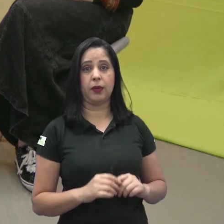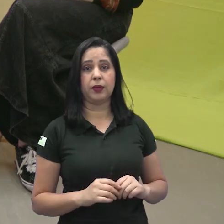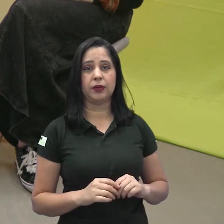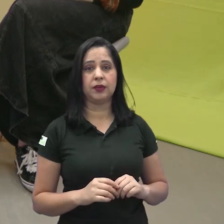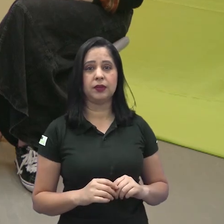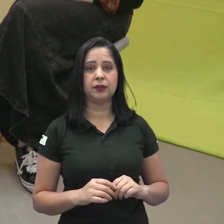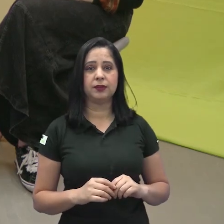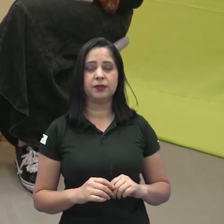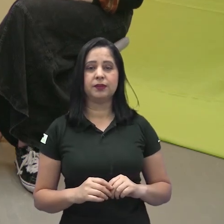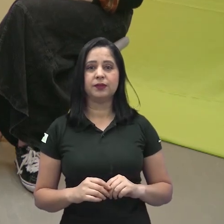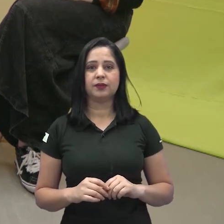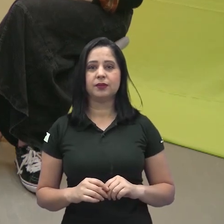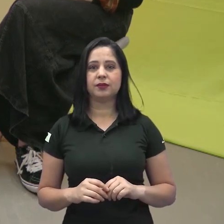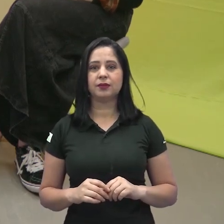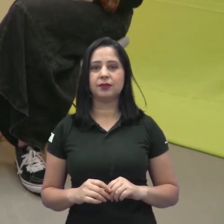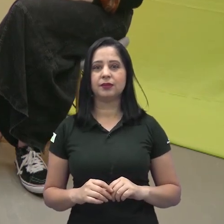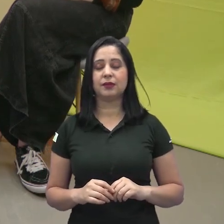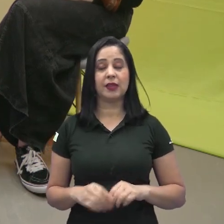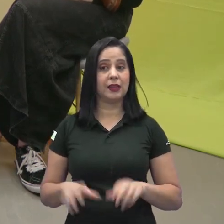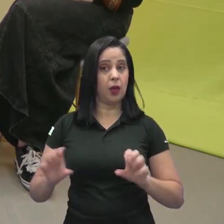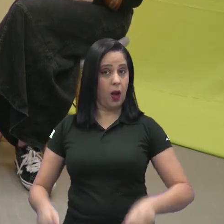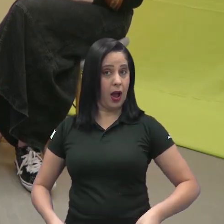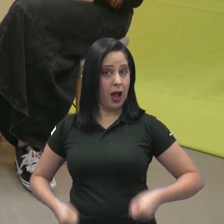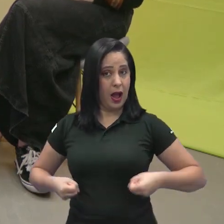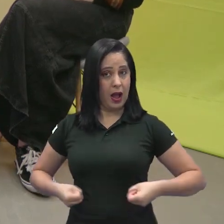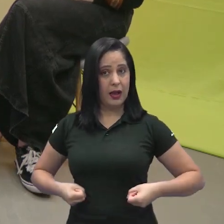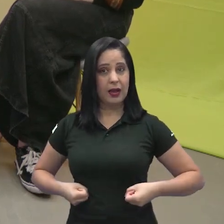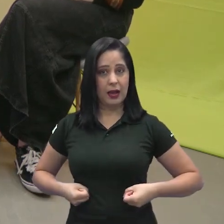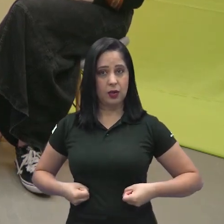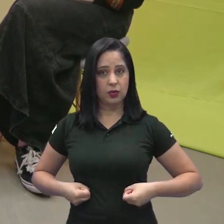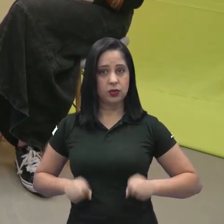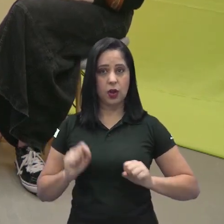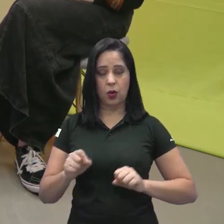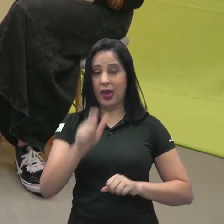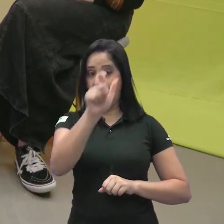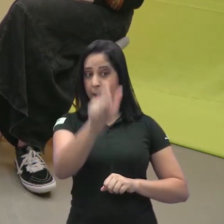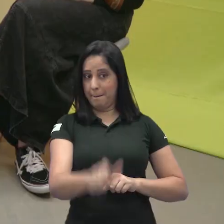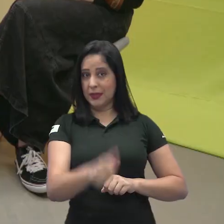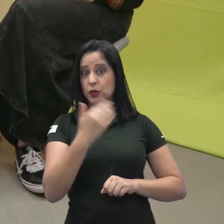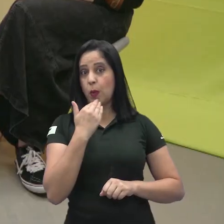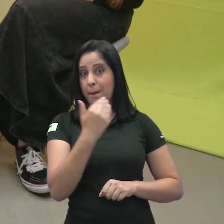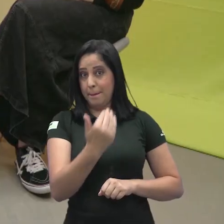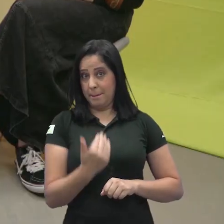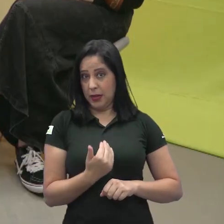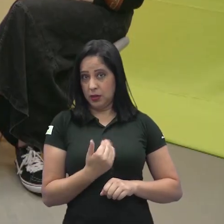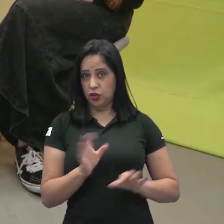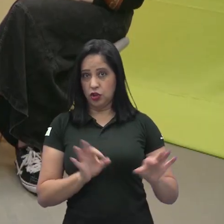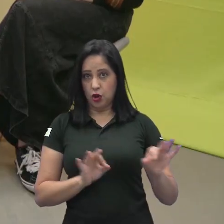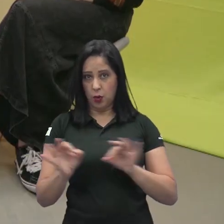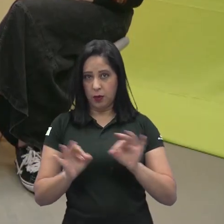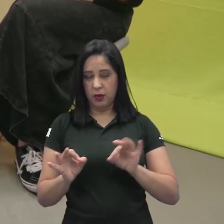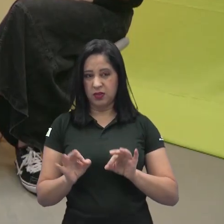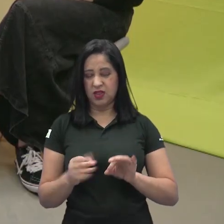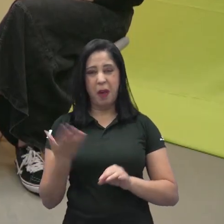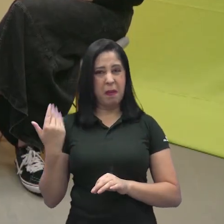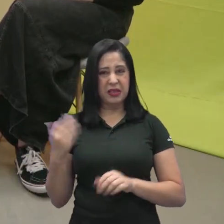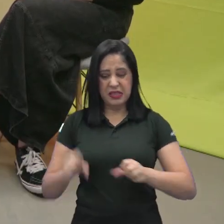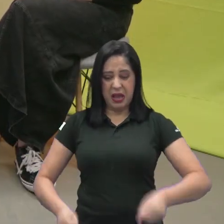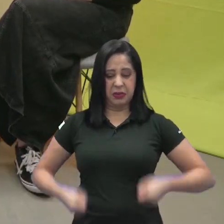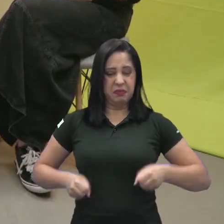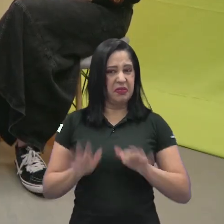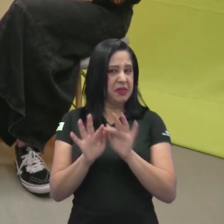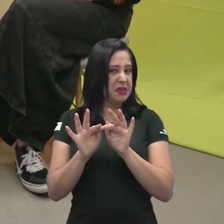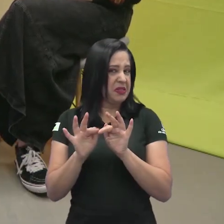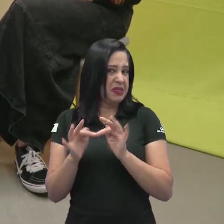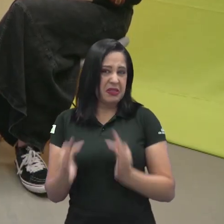ajuda. Obrigada. Essa calça, ela foi uma encomenda que um colega nosso pediu. Ela era uma calça skinny, que é um modelo que hoje em